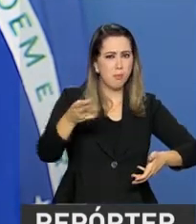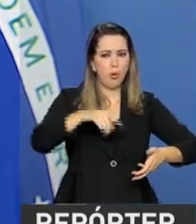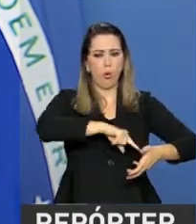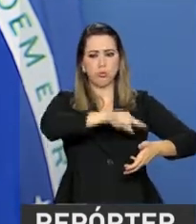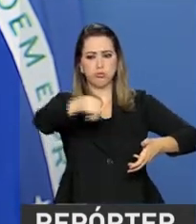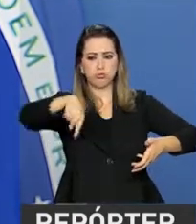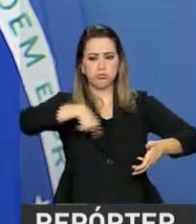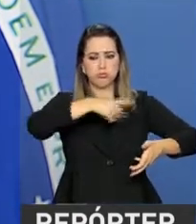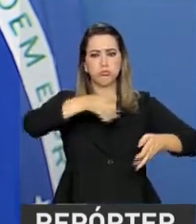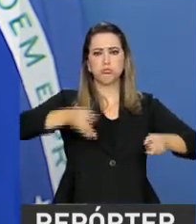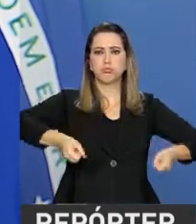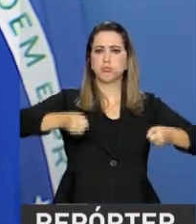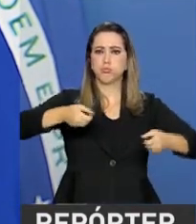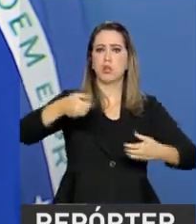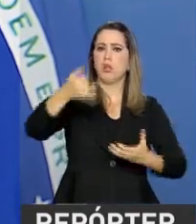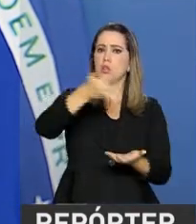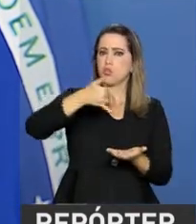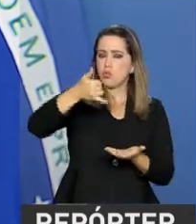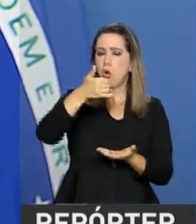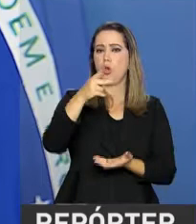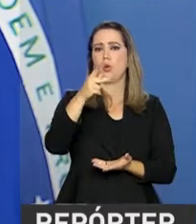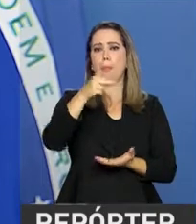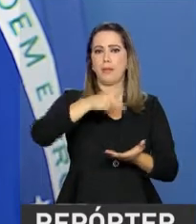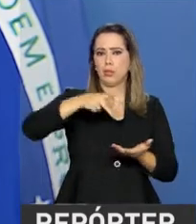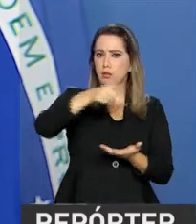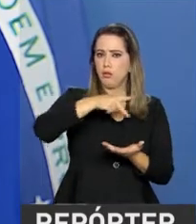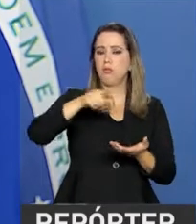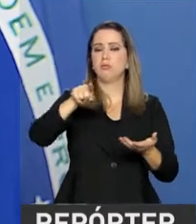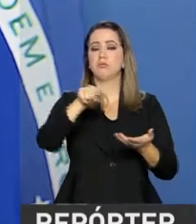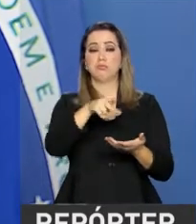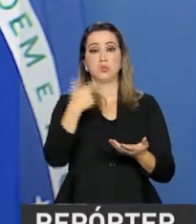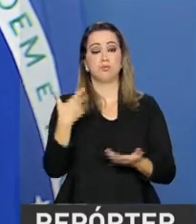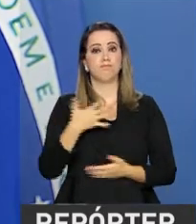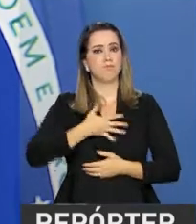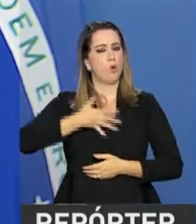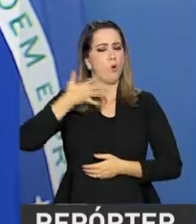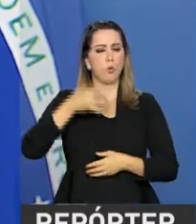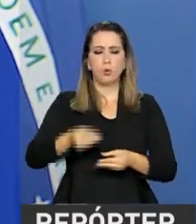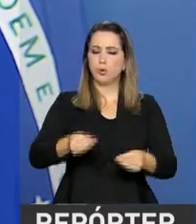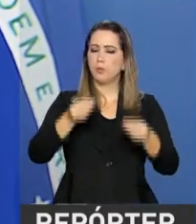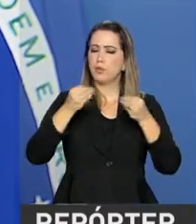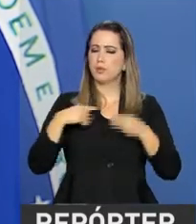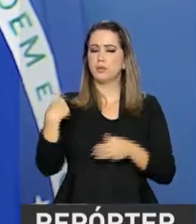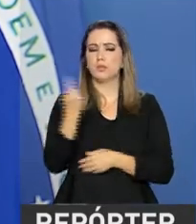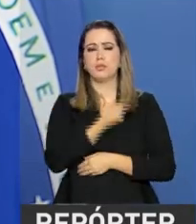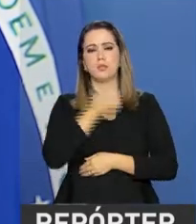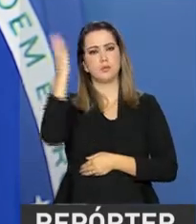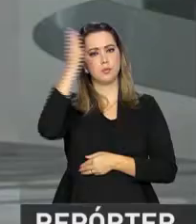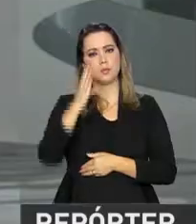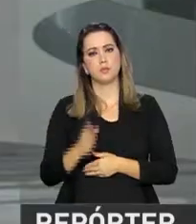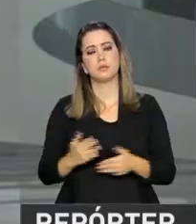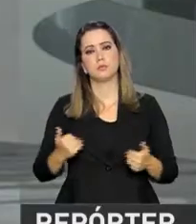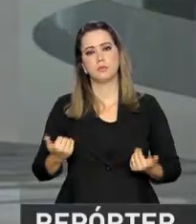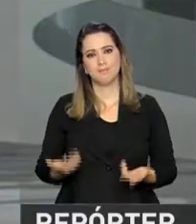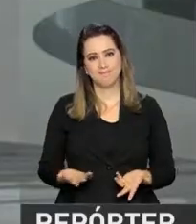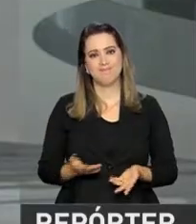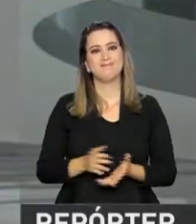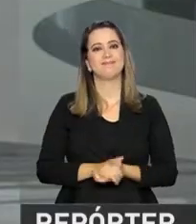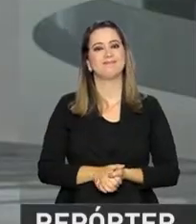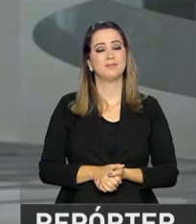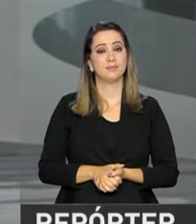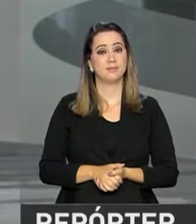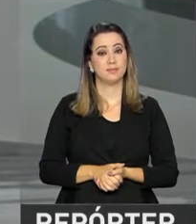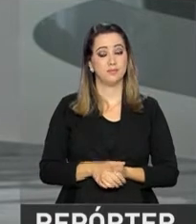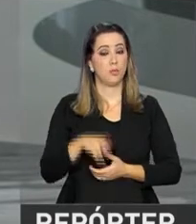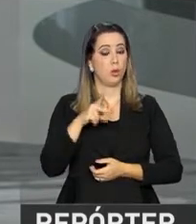estatal voltou a orgulhar os brasileiros e